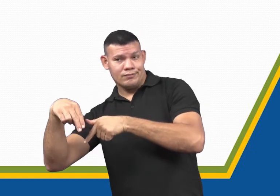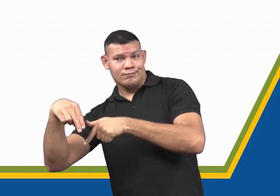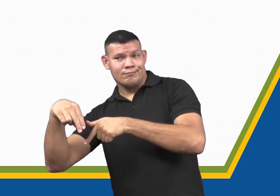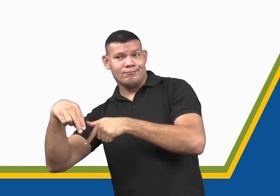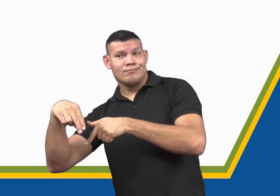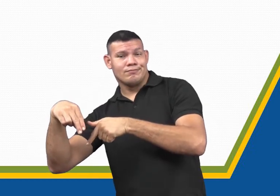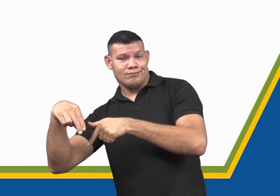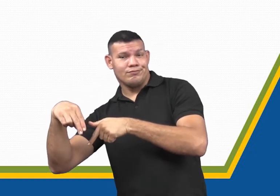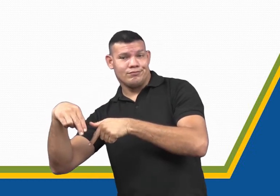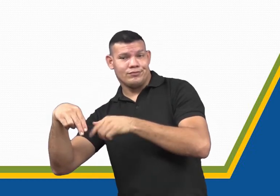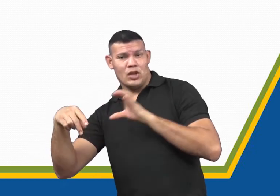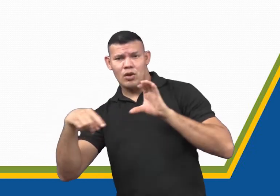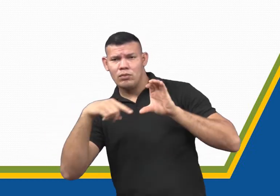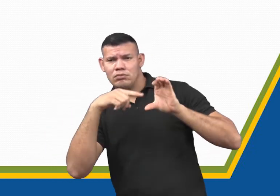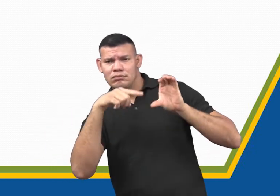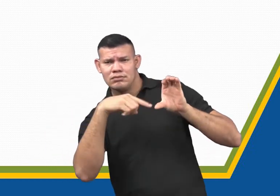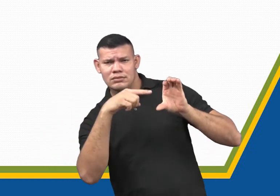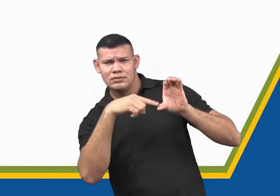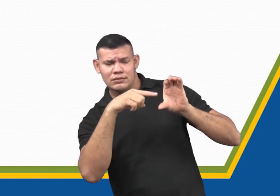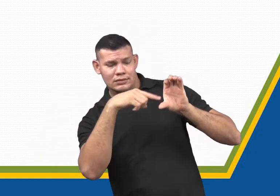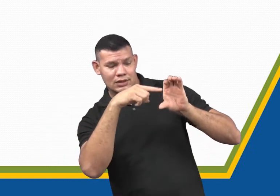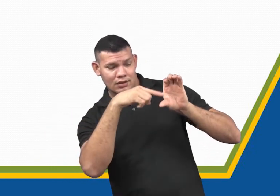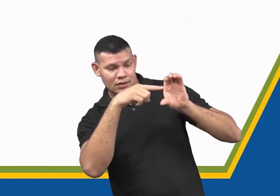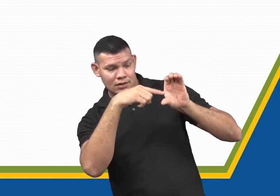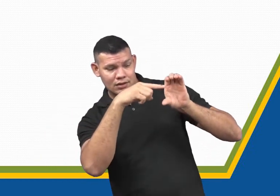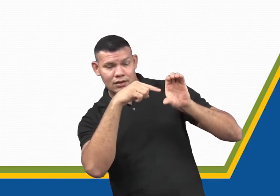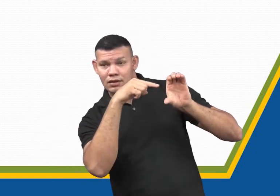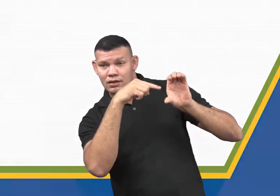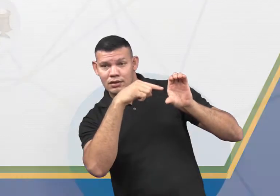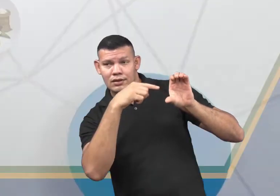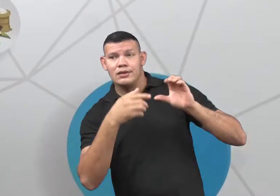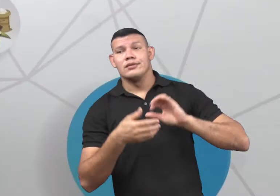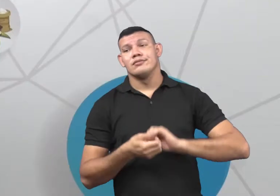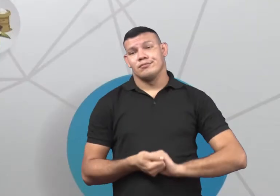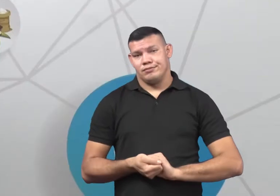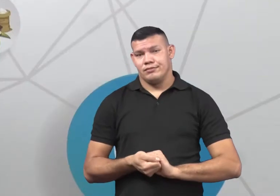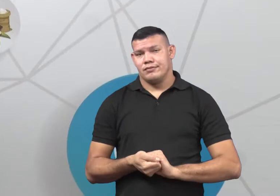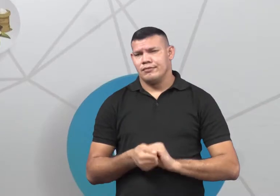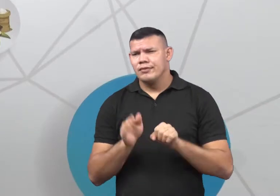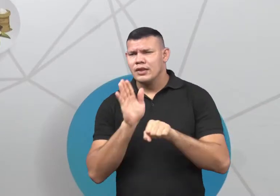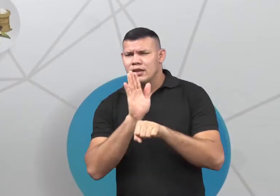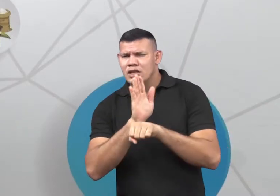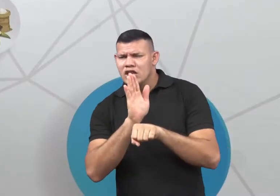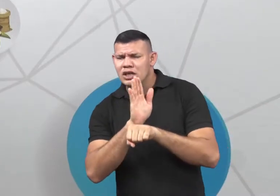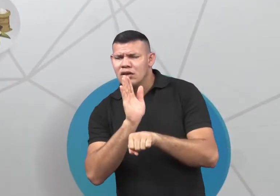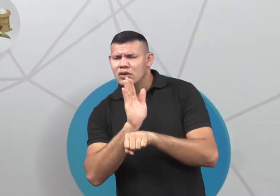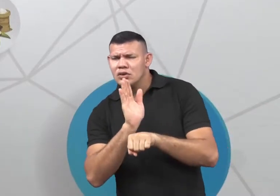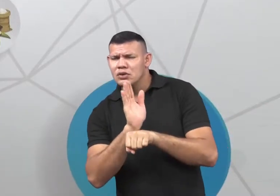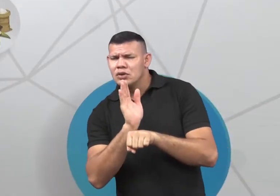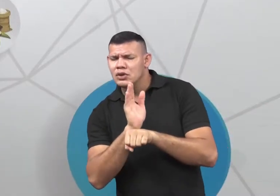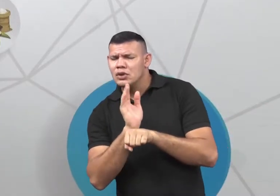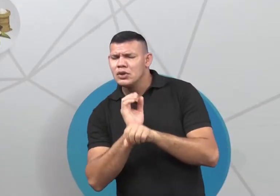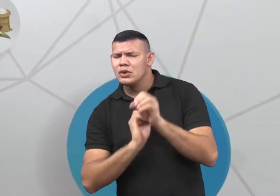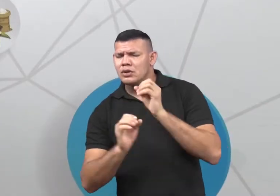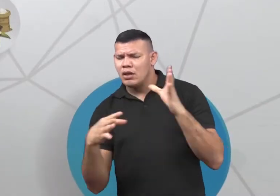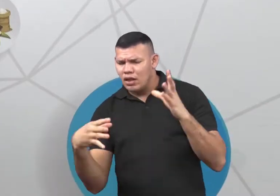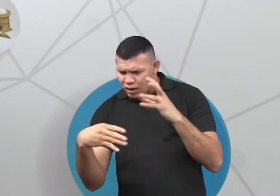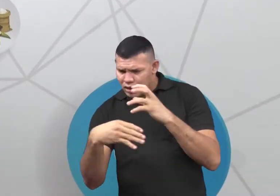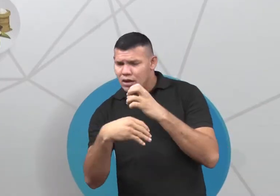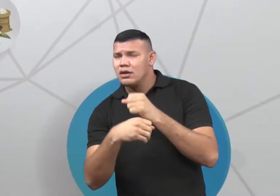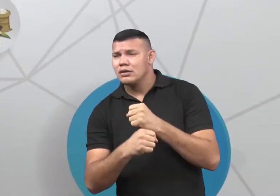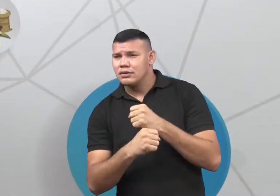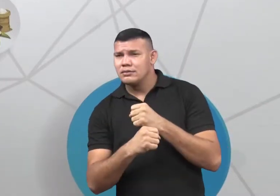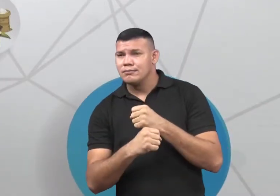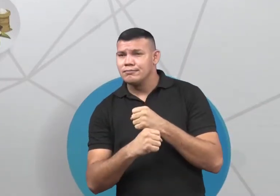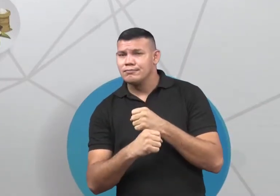o nitrogênio tem 7 prótons no núcleo. O que vai ajudar a dar esse valor 14